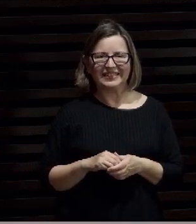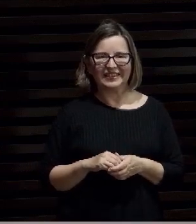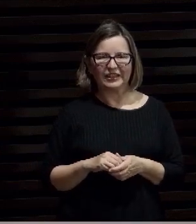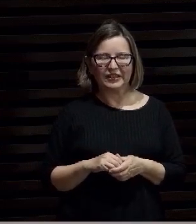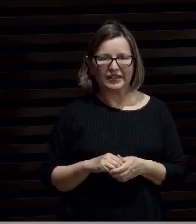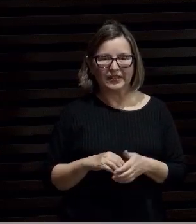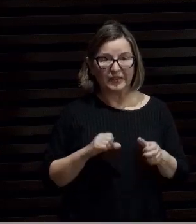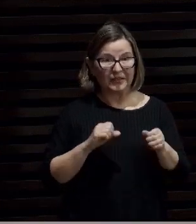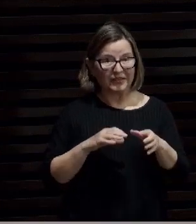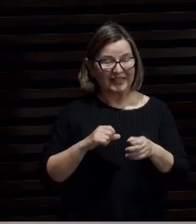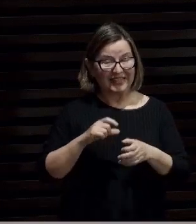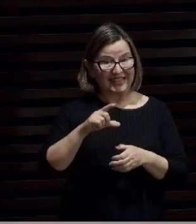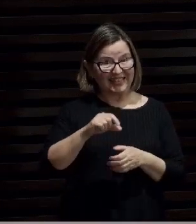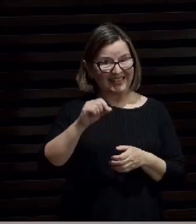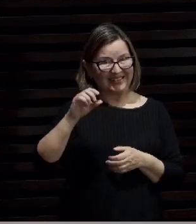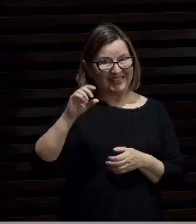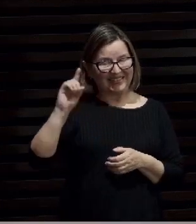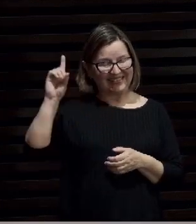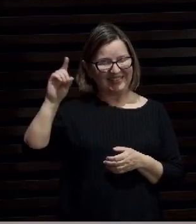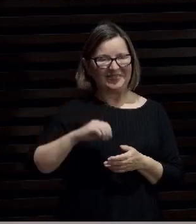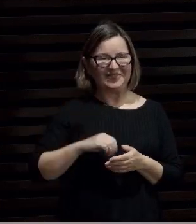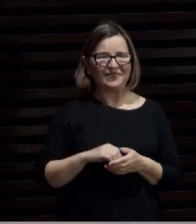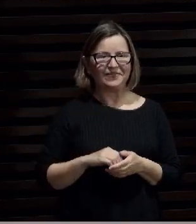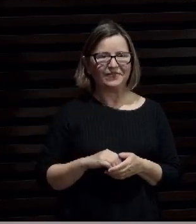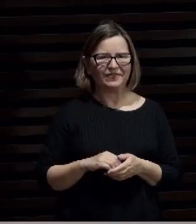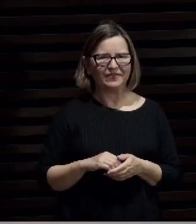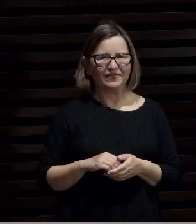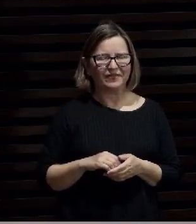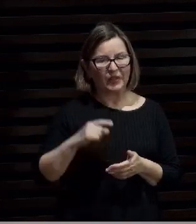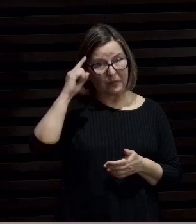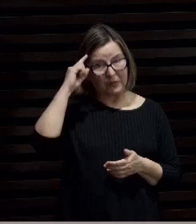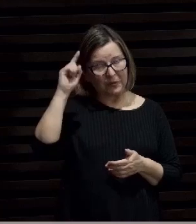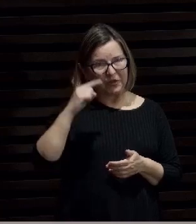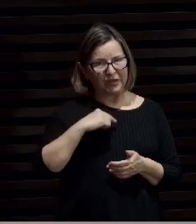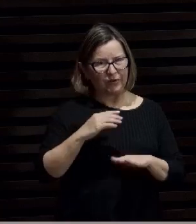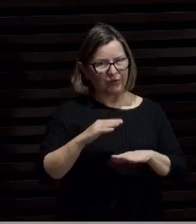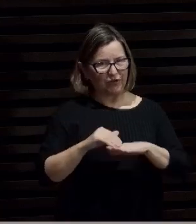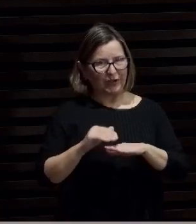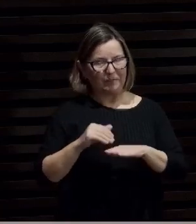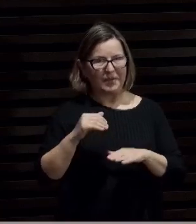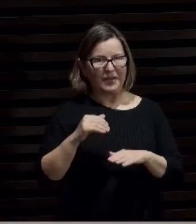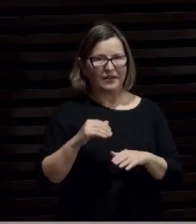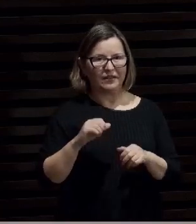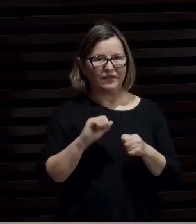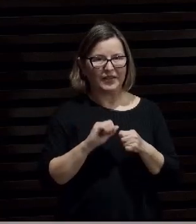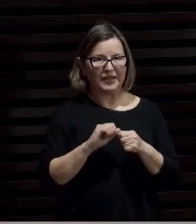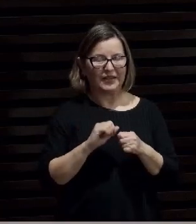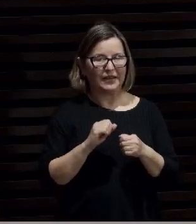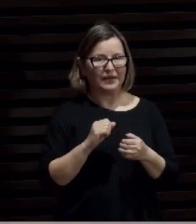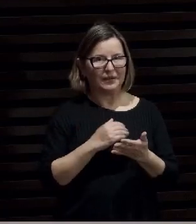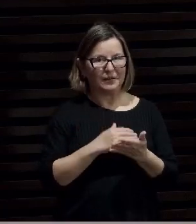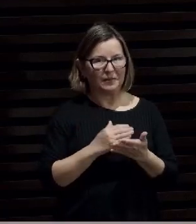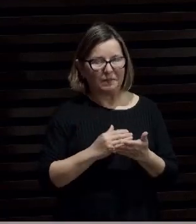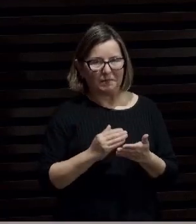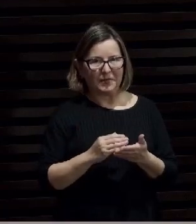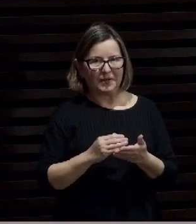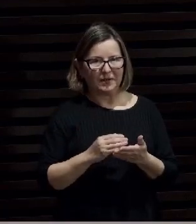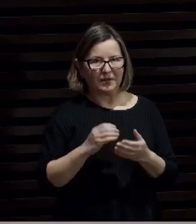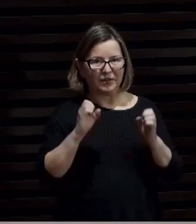Eleição soberana. Uma vez eu fui convidado a participar de um evento de crisma, é crisma que chama,